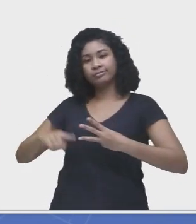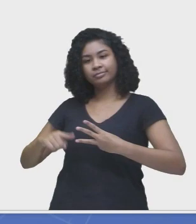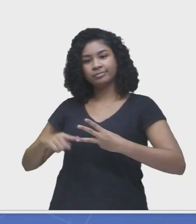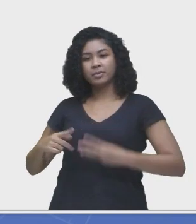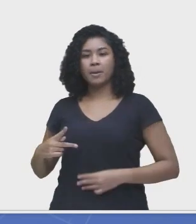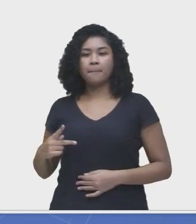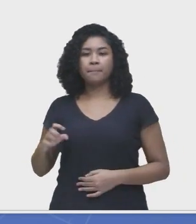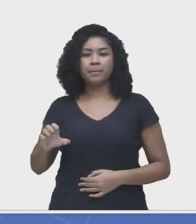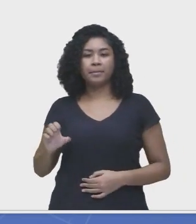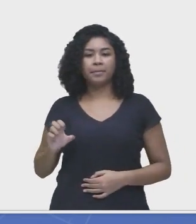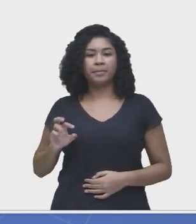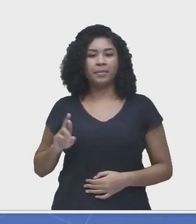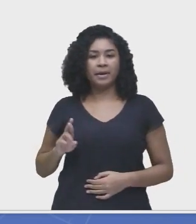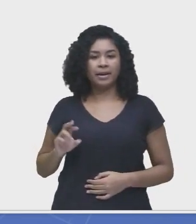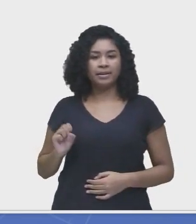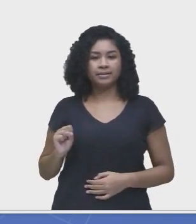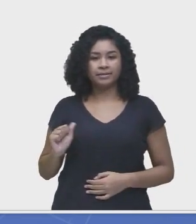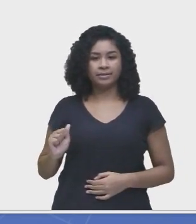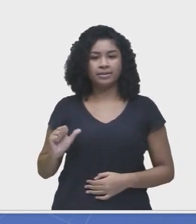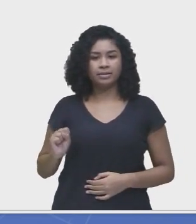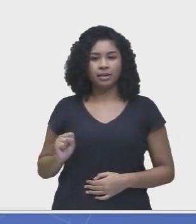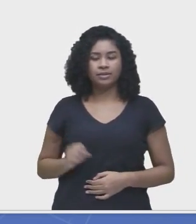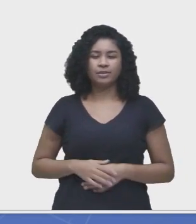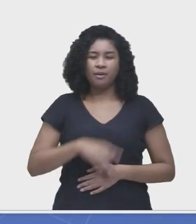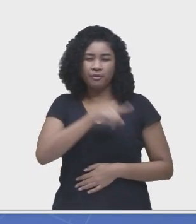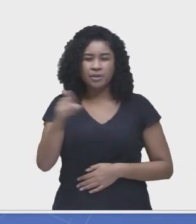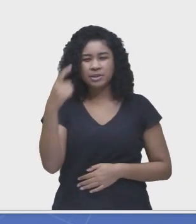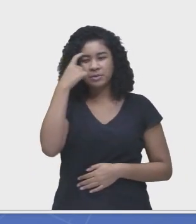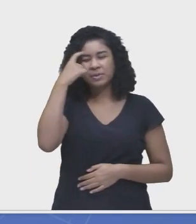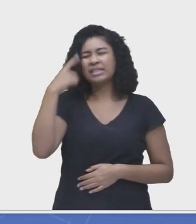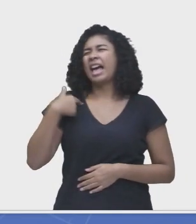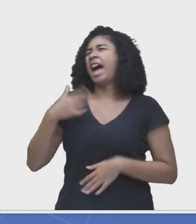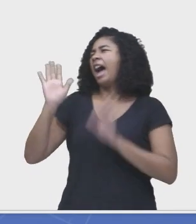já vi num filme. Calma lá, que não é bem assim. Vamos lá, então?